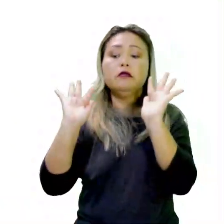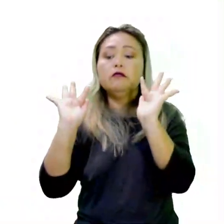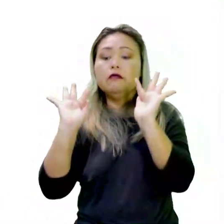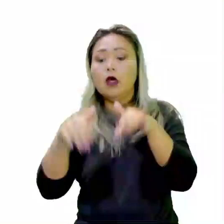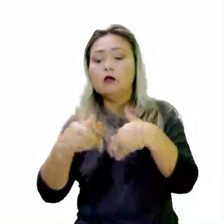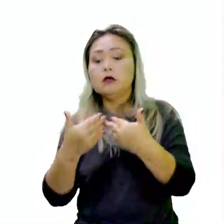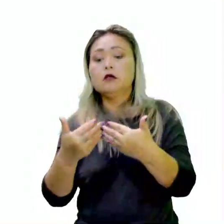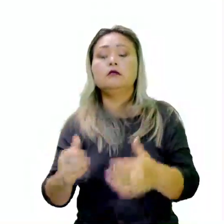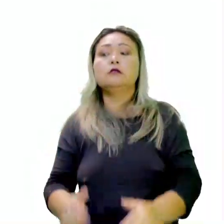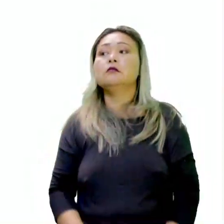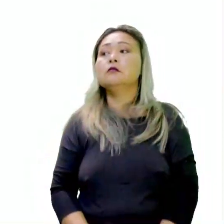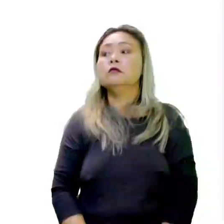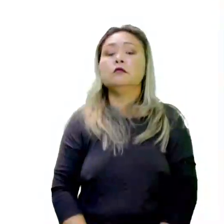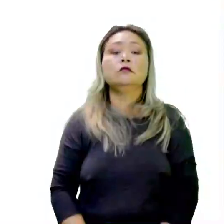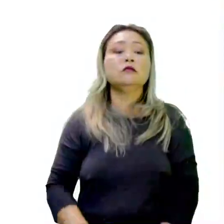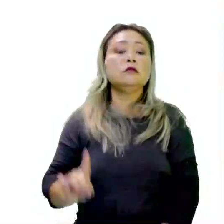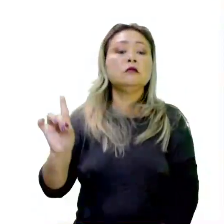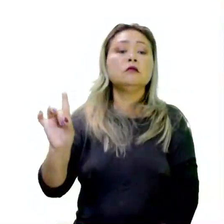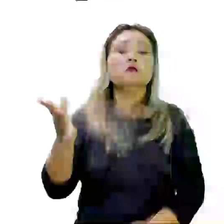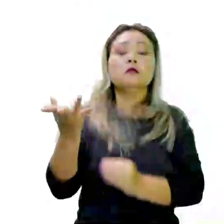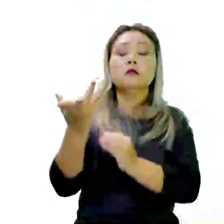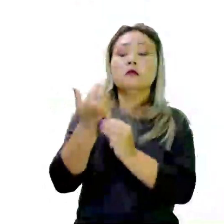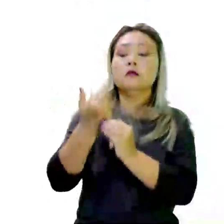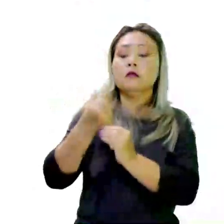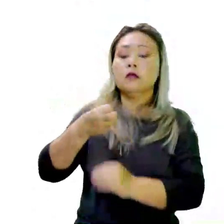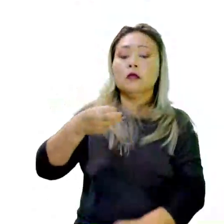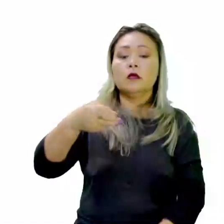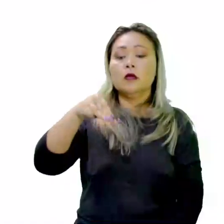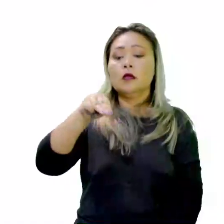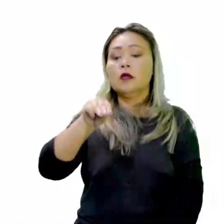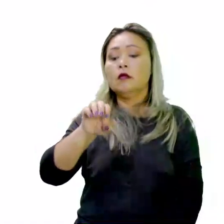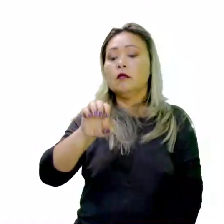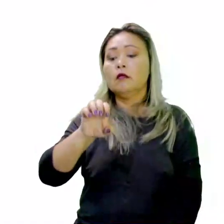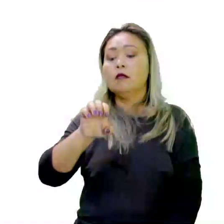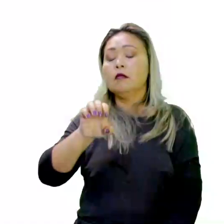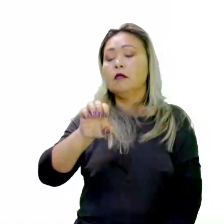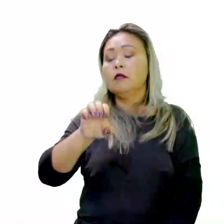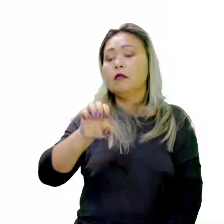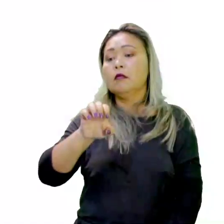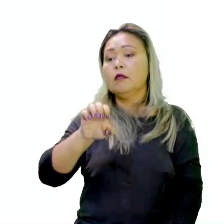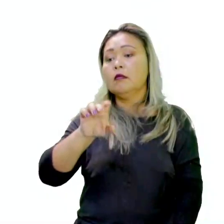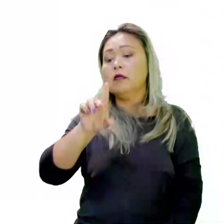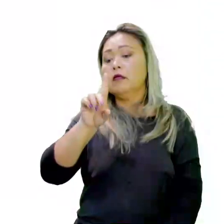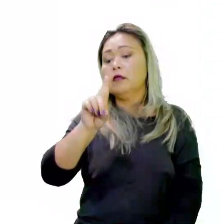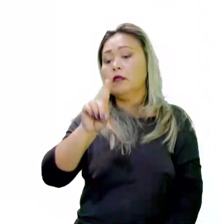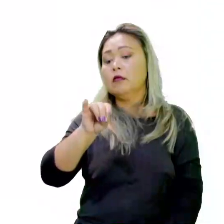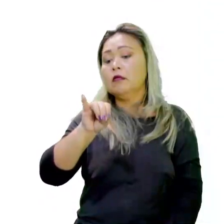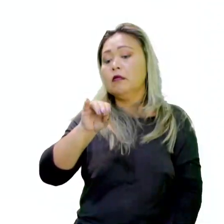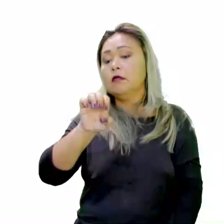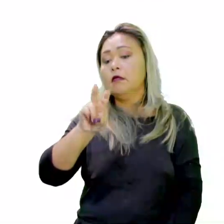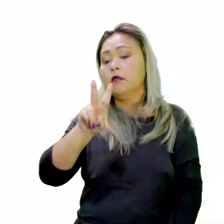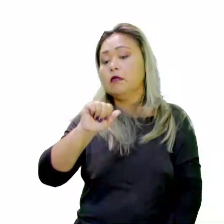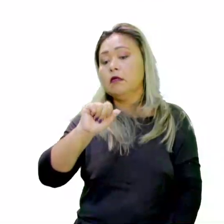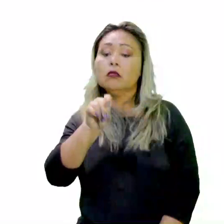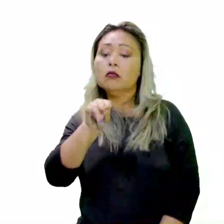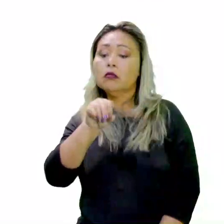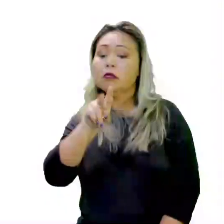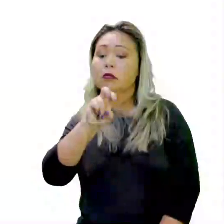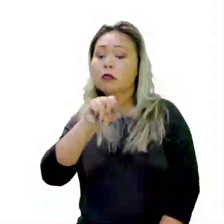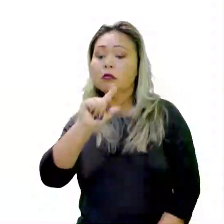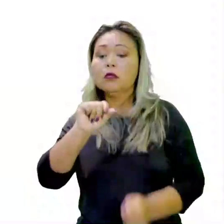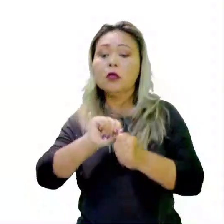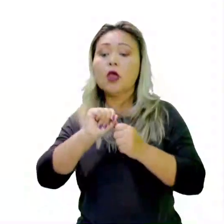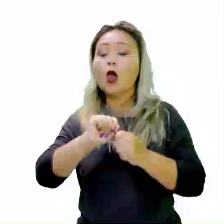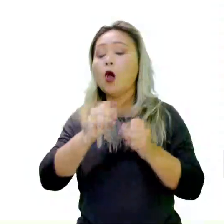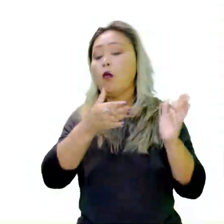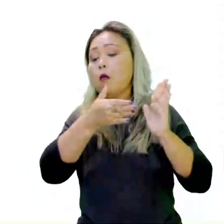errado. E aqui chegamos na arte medieval. A arte medieval é um período onde